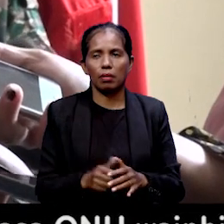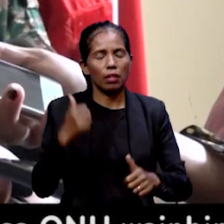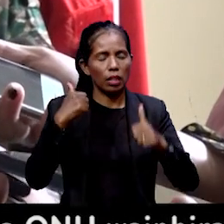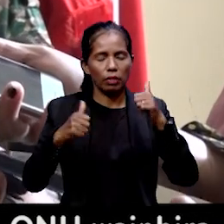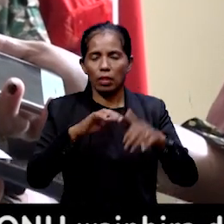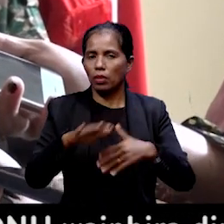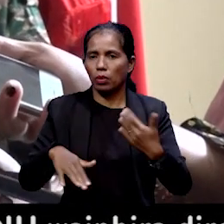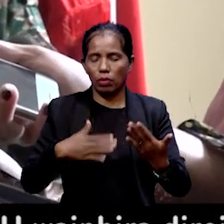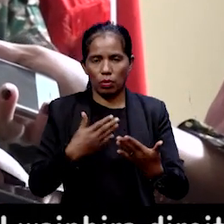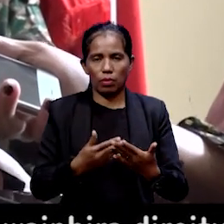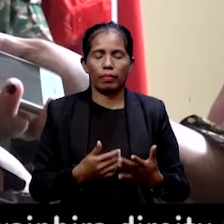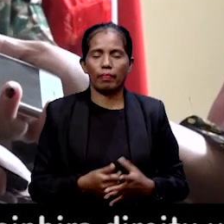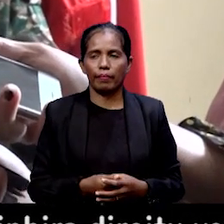sotot.